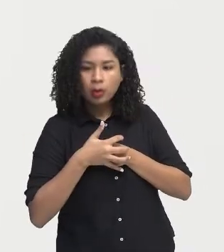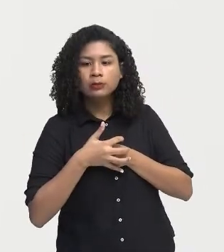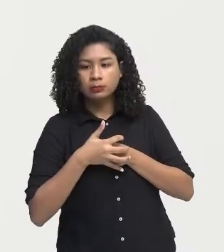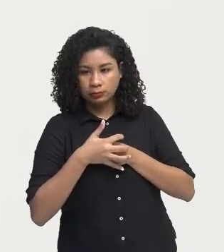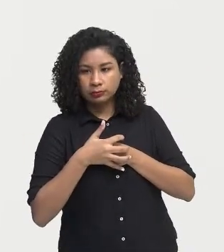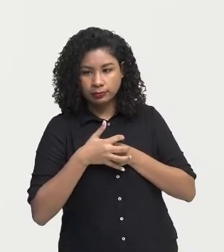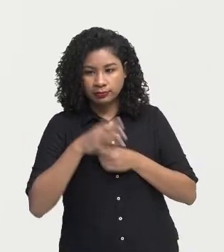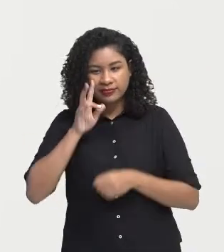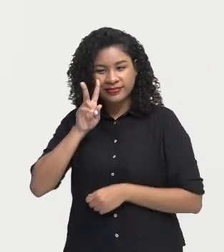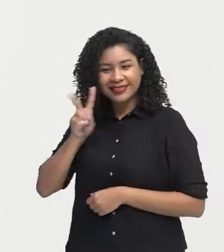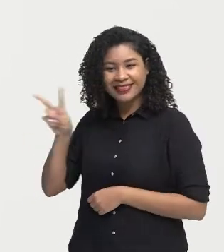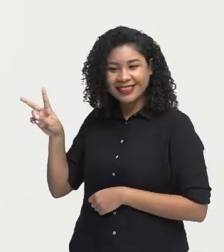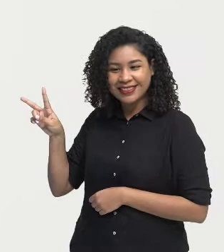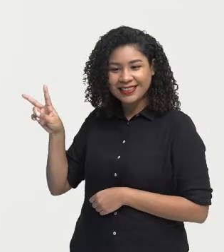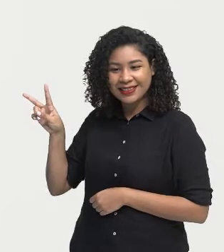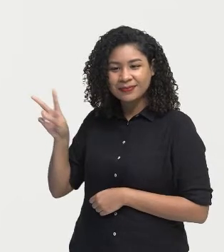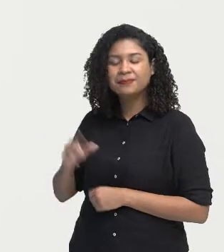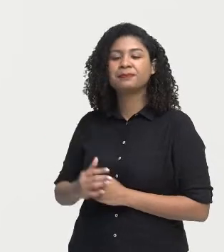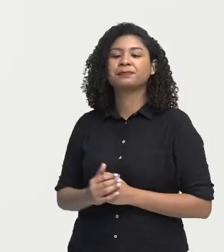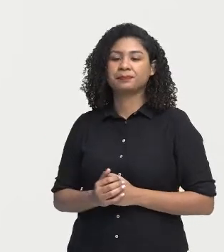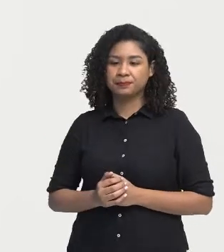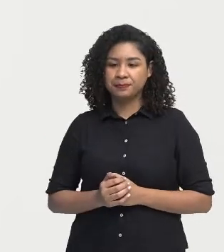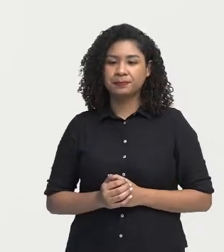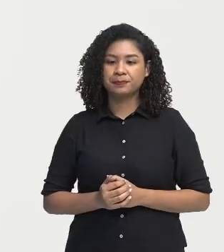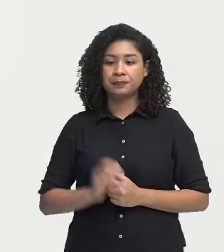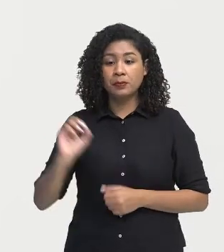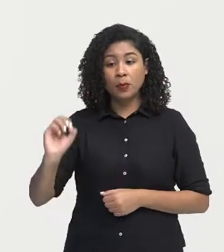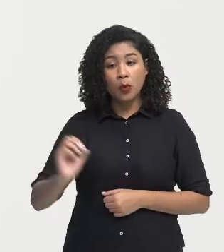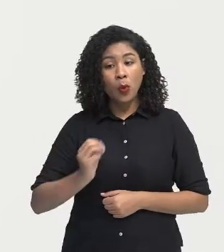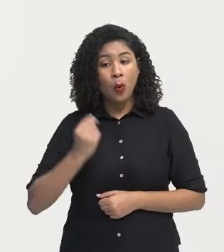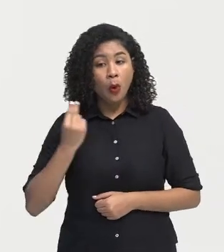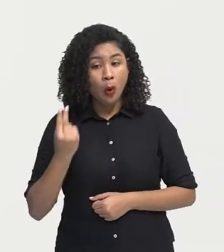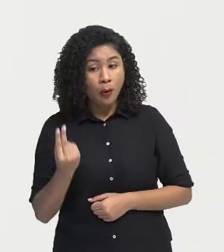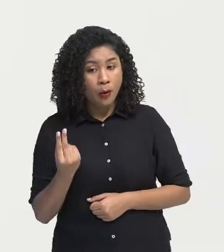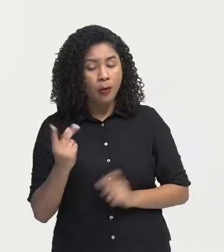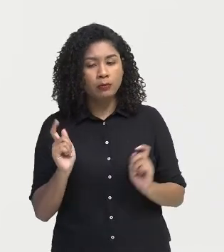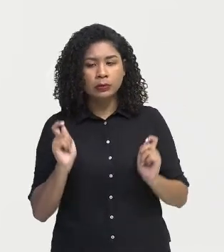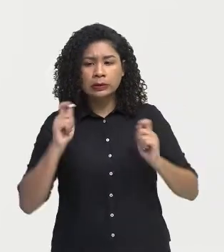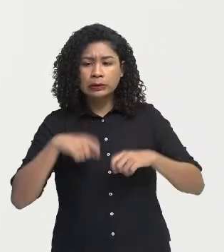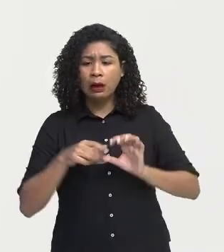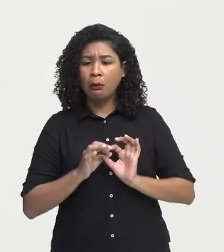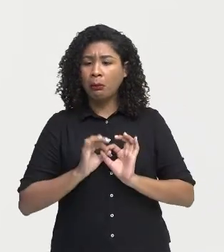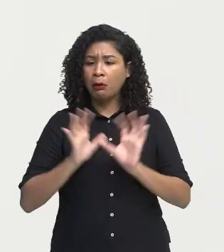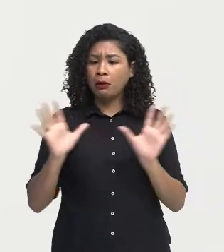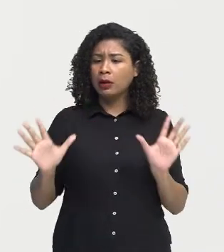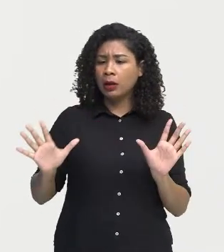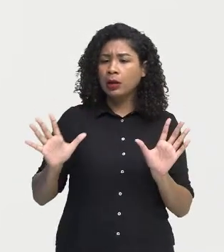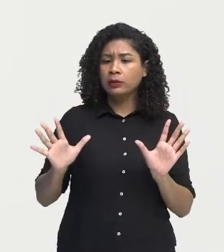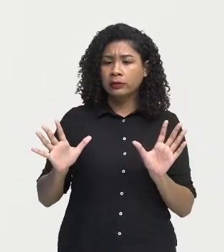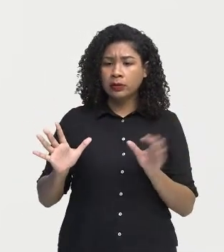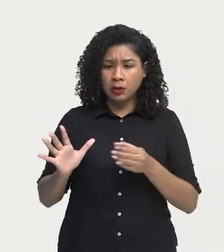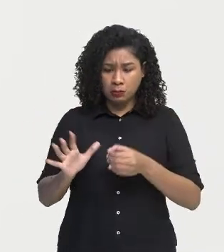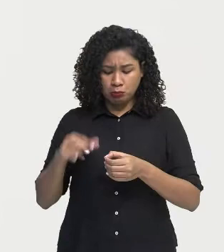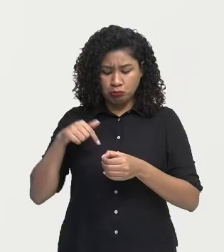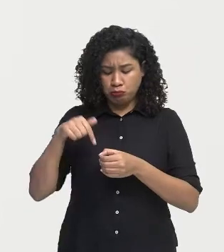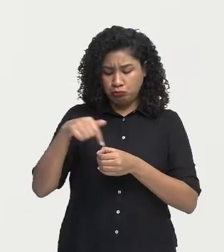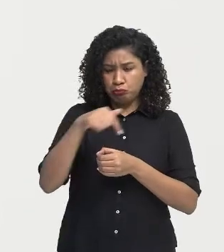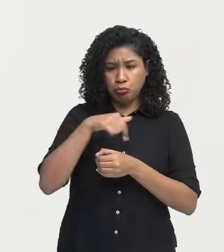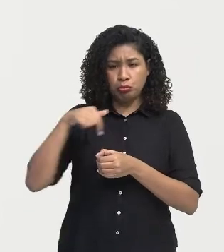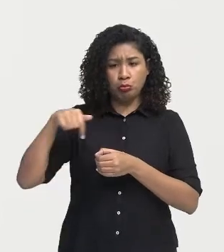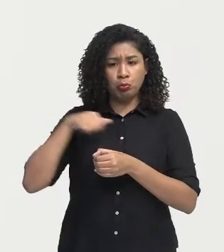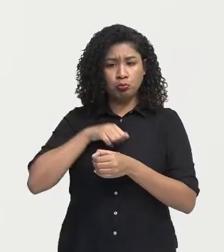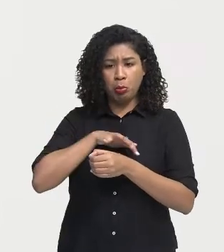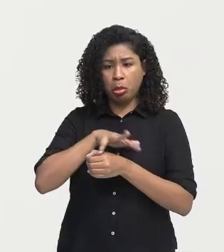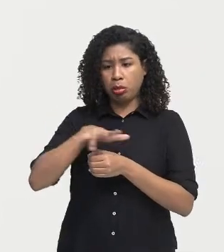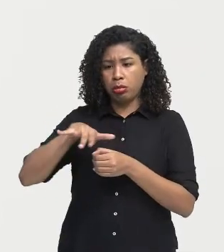rugoso, como a gente observa aqui. Ou eles também podem estar livres dentro lá no citoplasma, tá